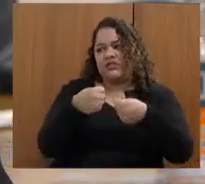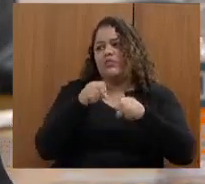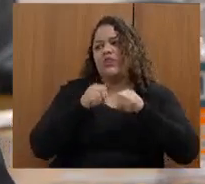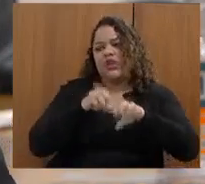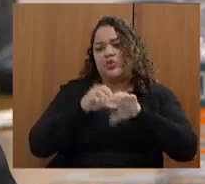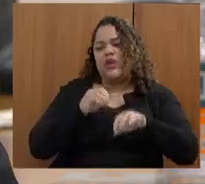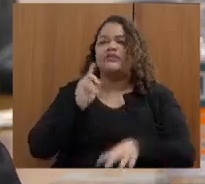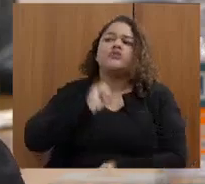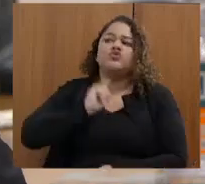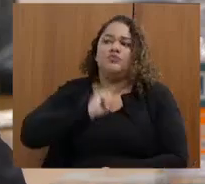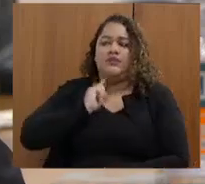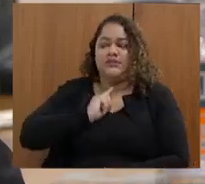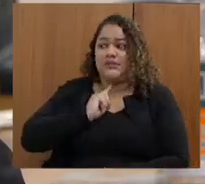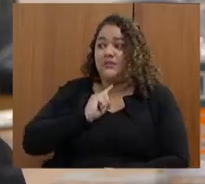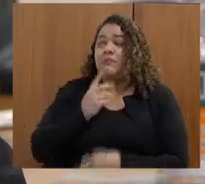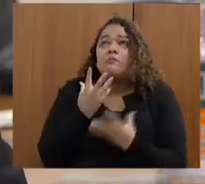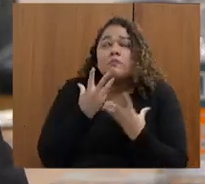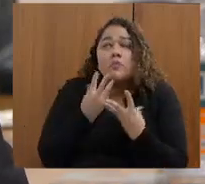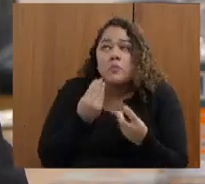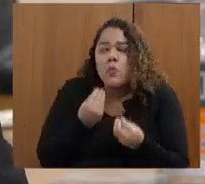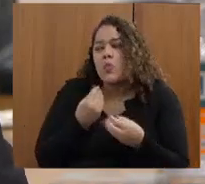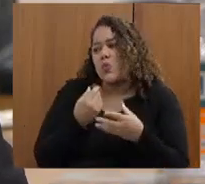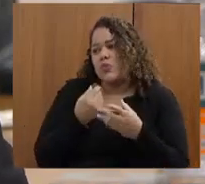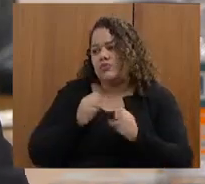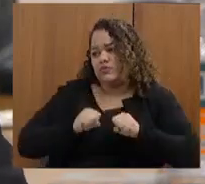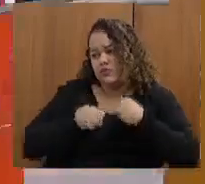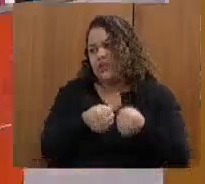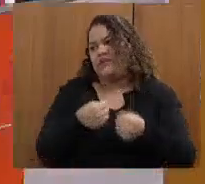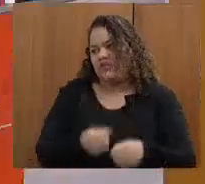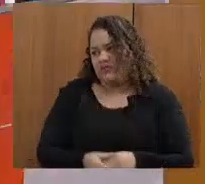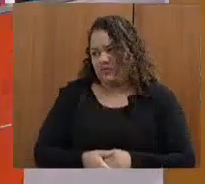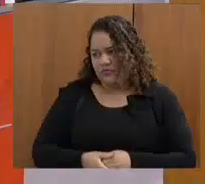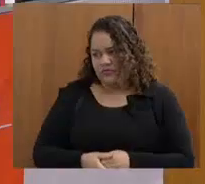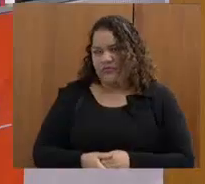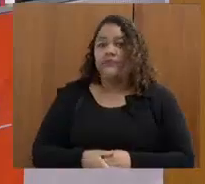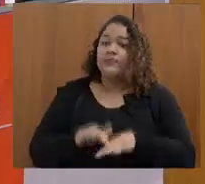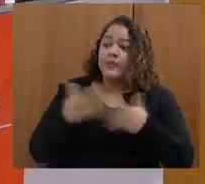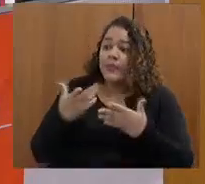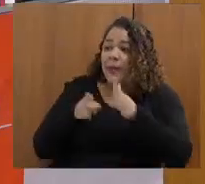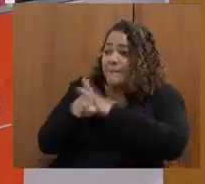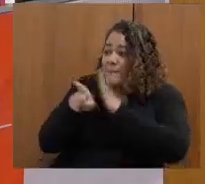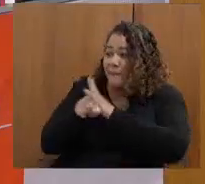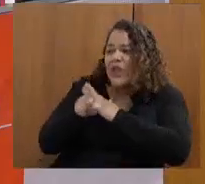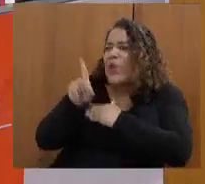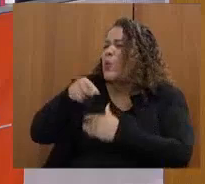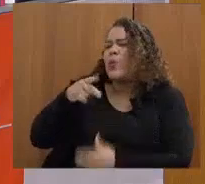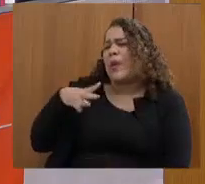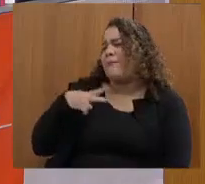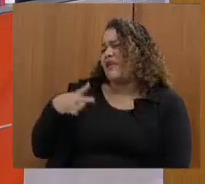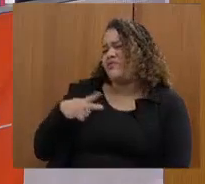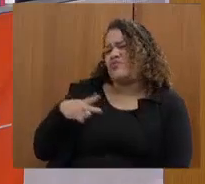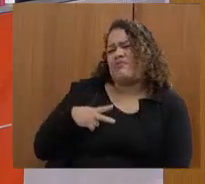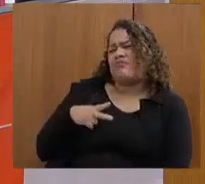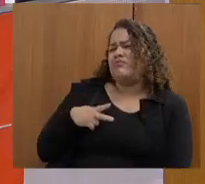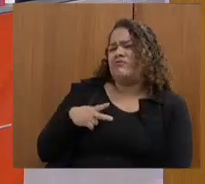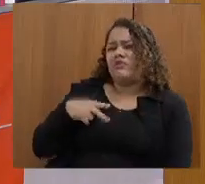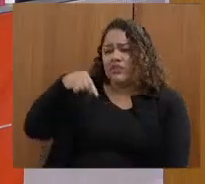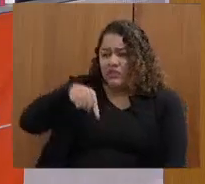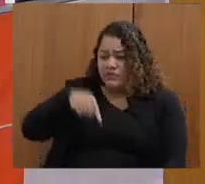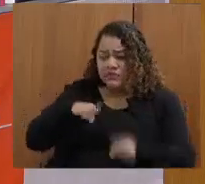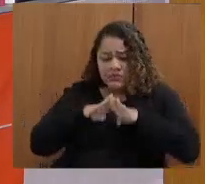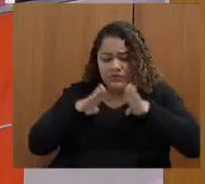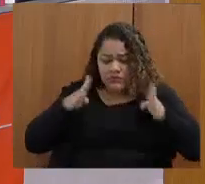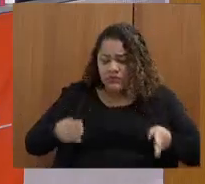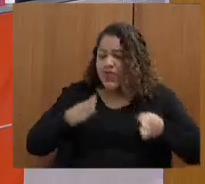aqui nessa comissão então por favor não pense que o nosso questionamento é pessoal Isso aqui é uma mesa de